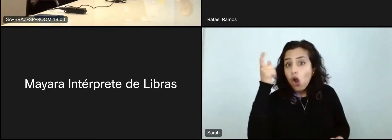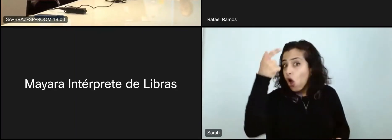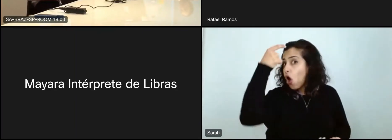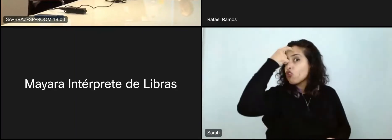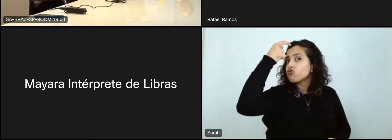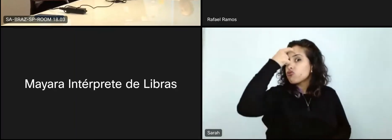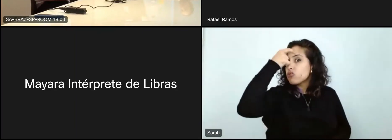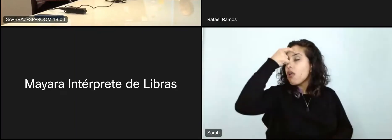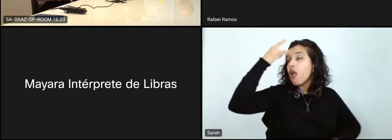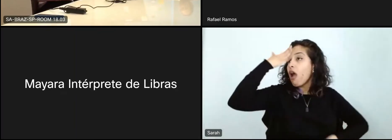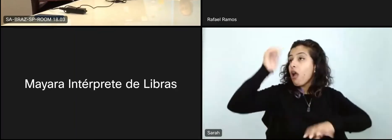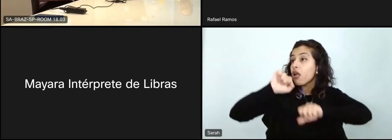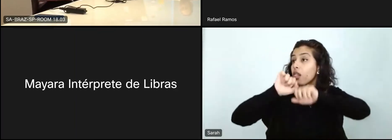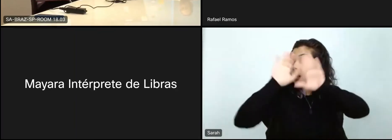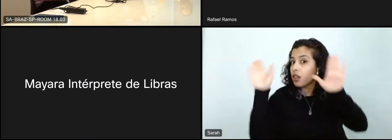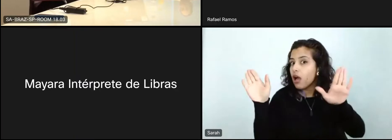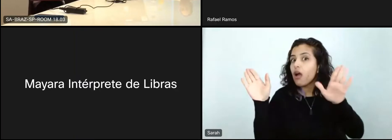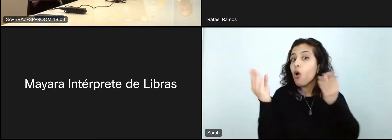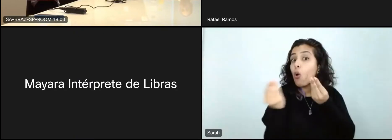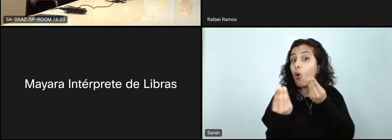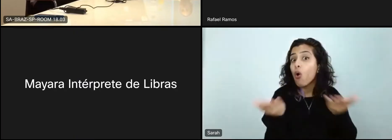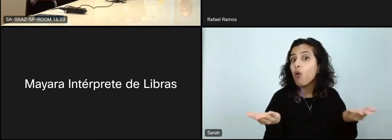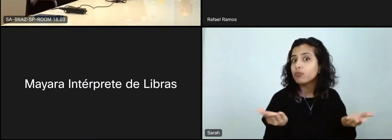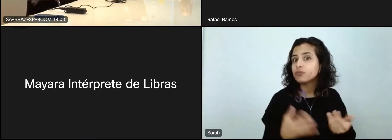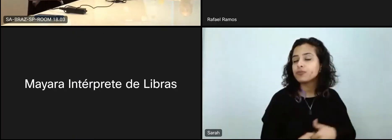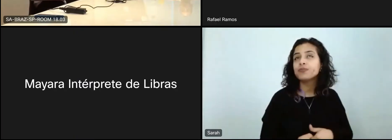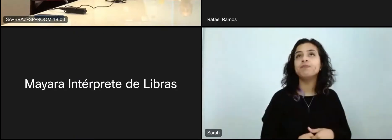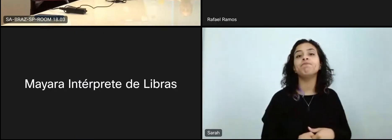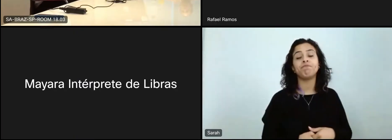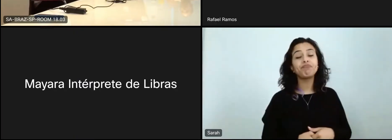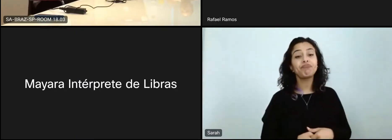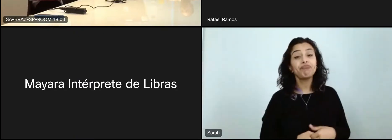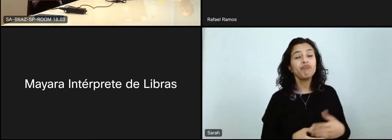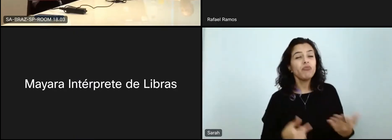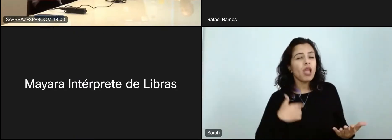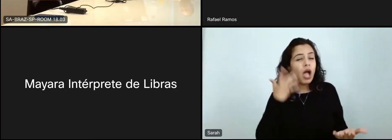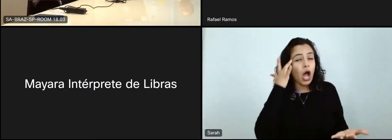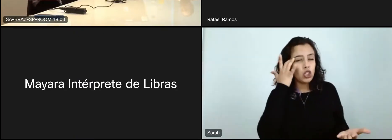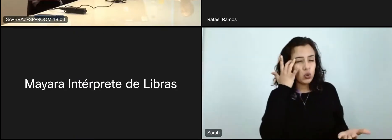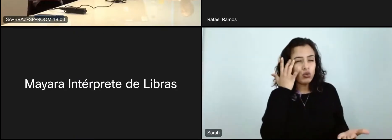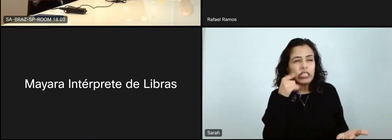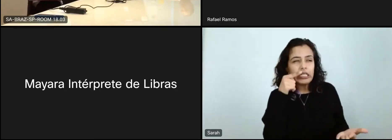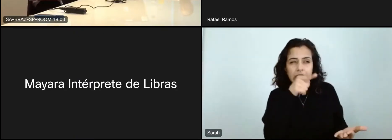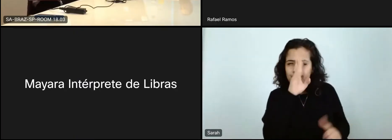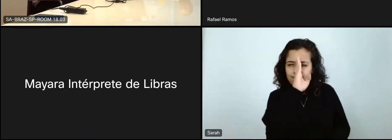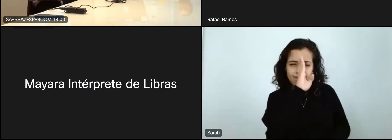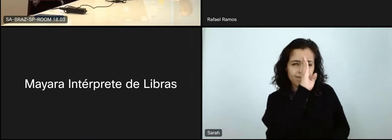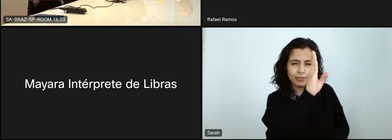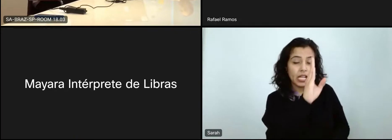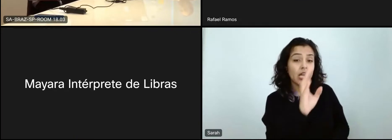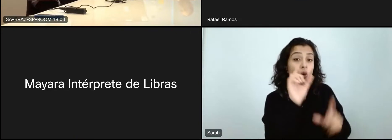esse é o próximo passo, né? A grande questão é nós nos autoconhecermos, né? Revisitarmos